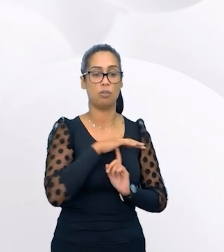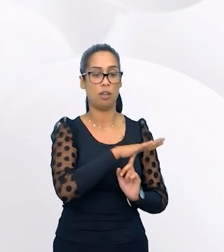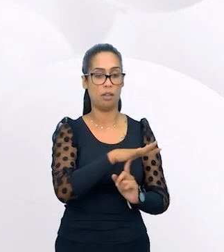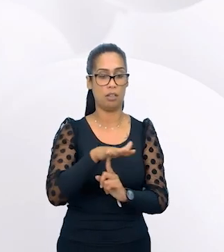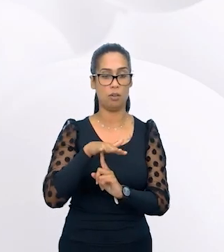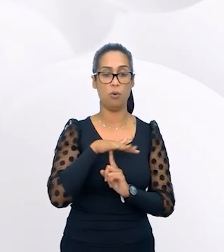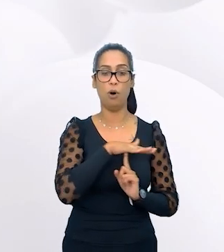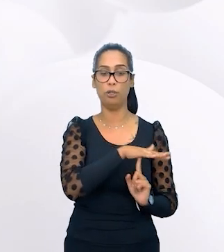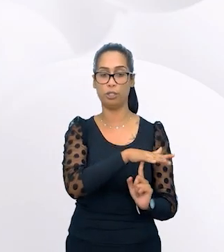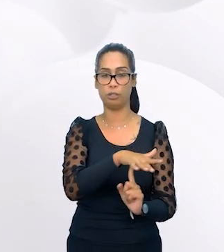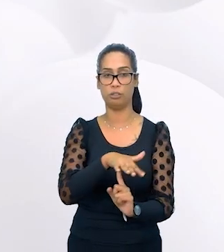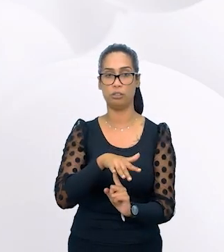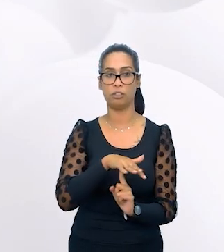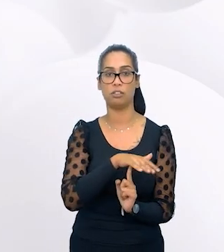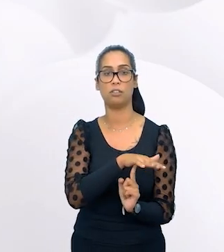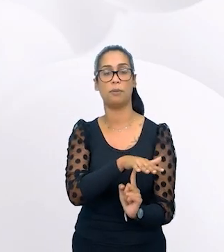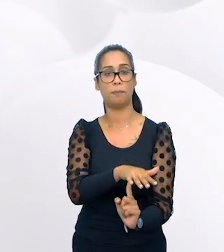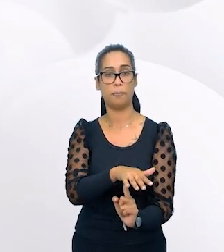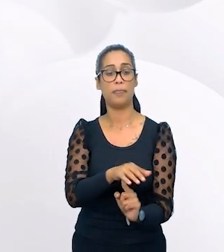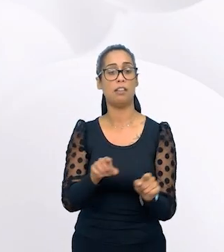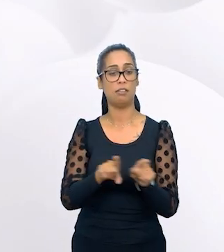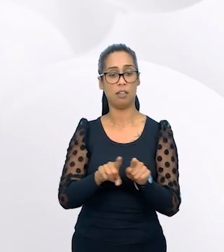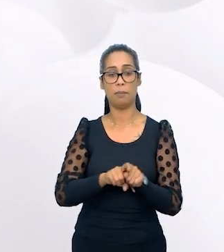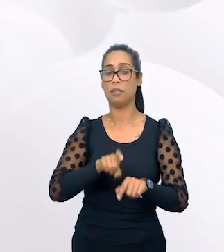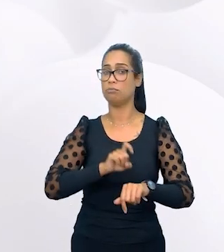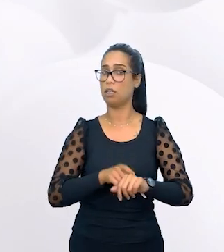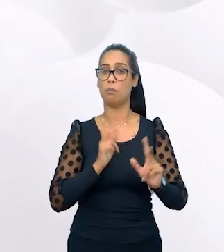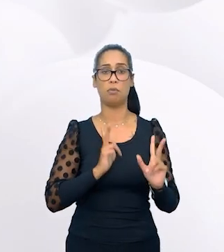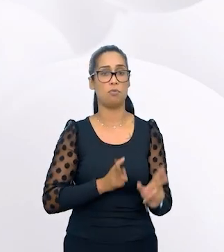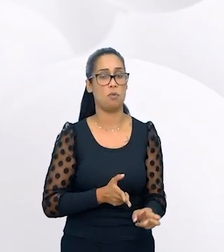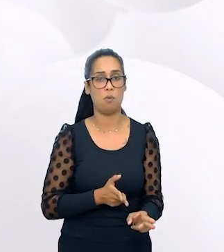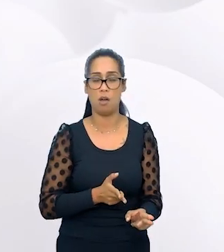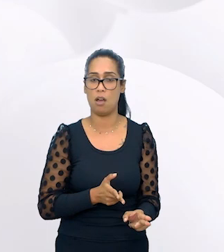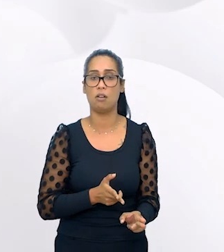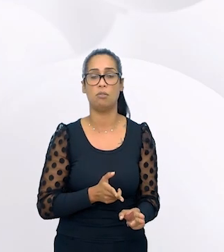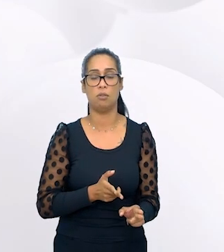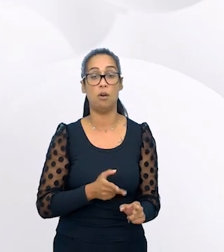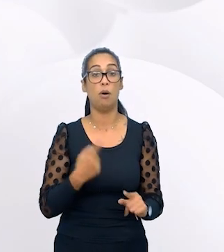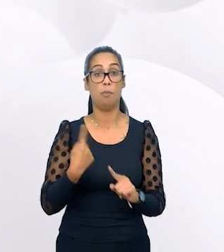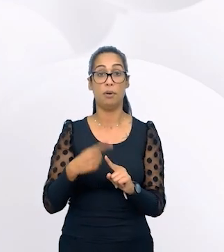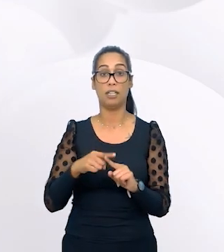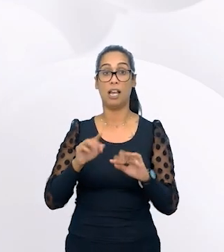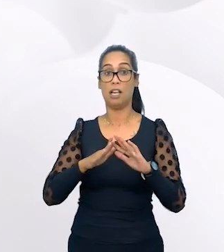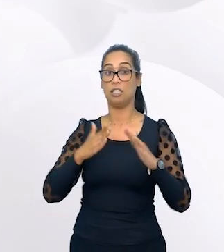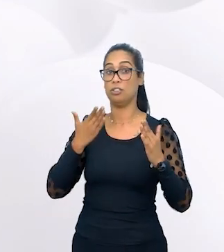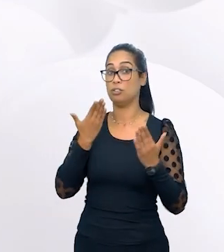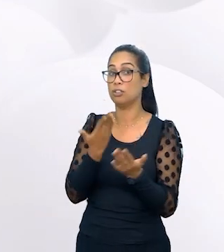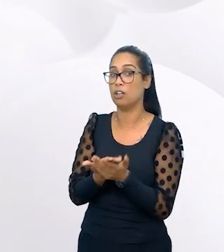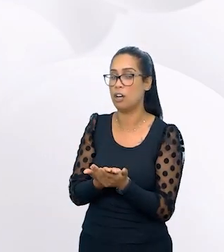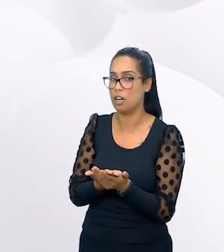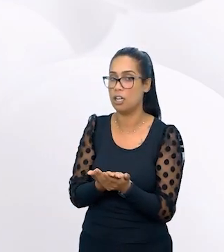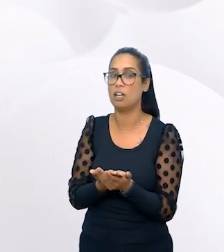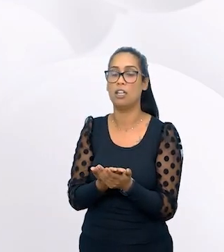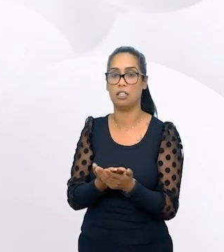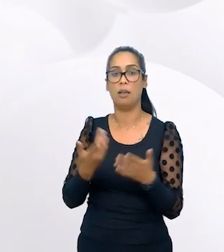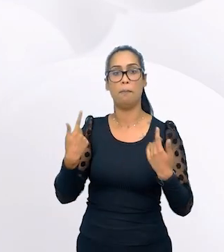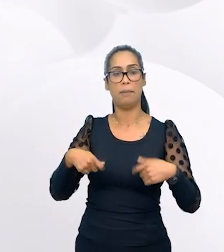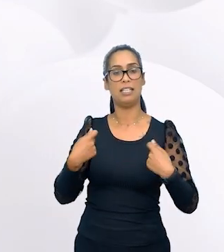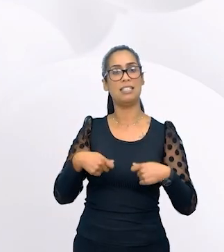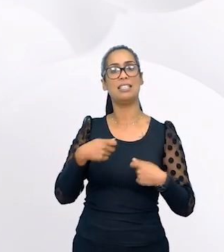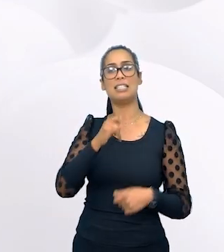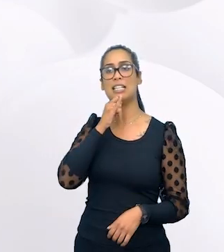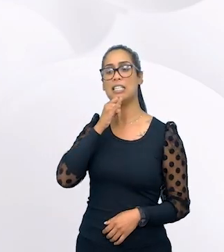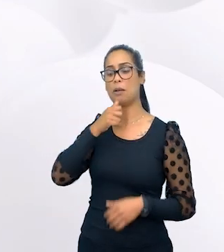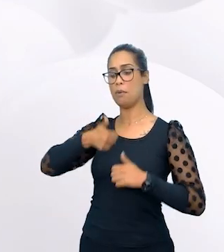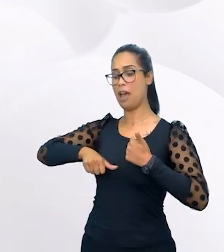individual e o coletivo ao mesmo tempo também. A escola, ela deve rever a sua posição e